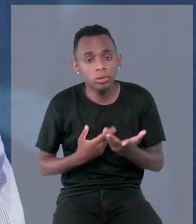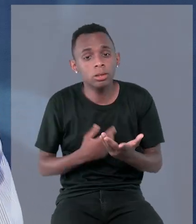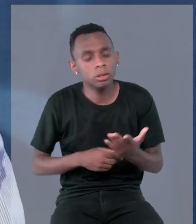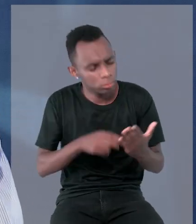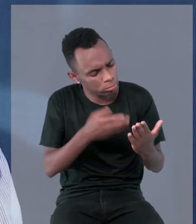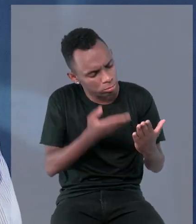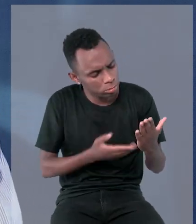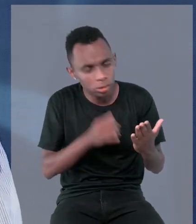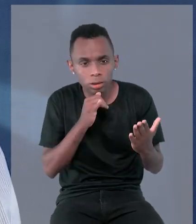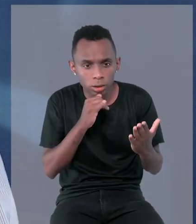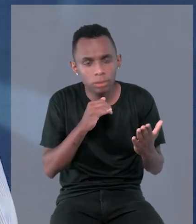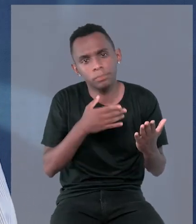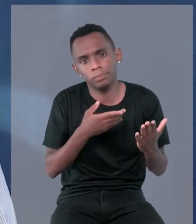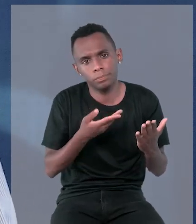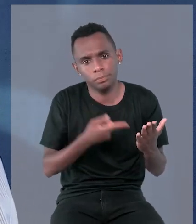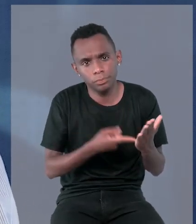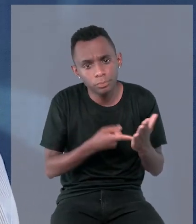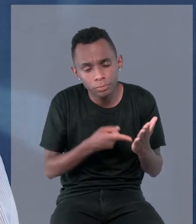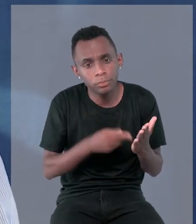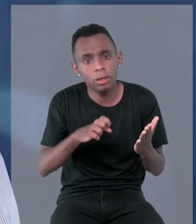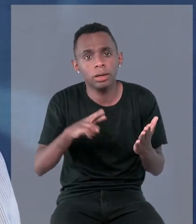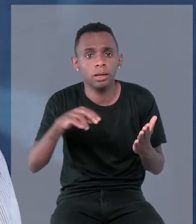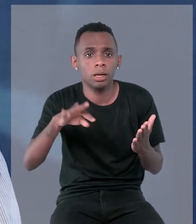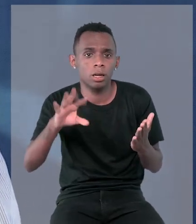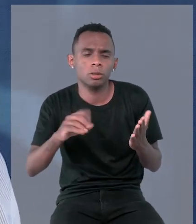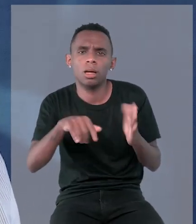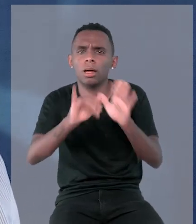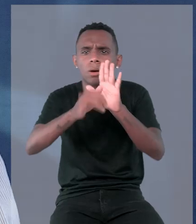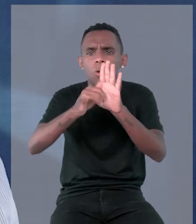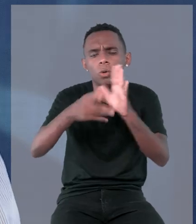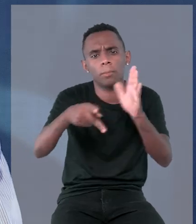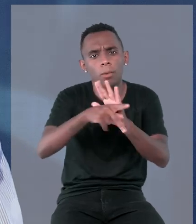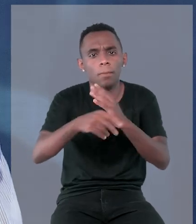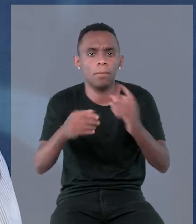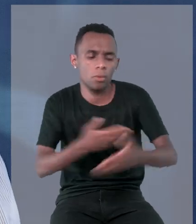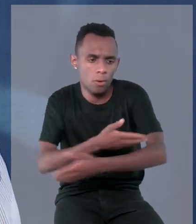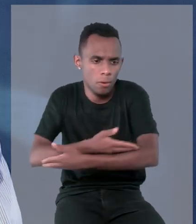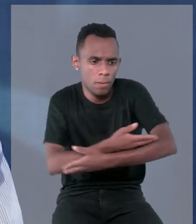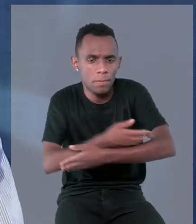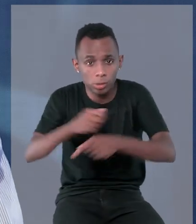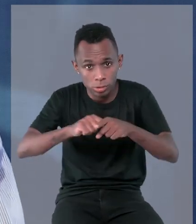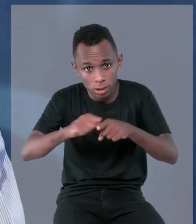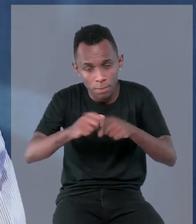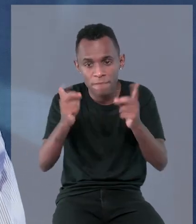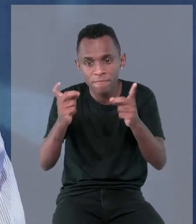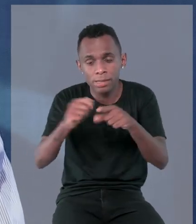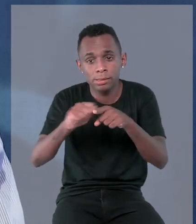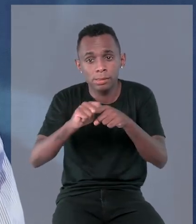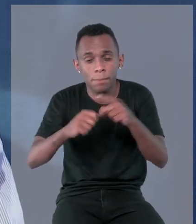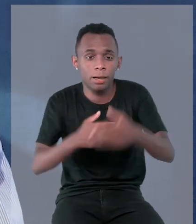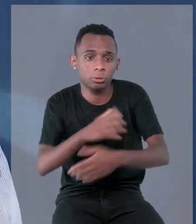Gifone, você pega, por exemplo, Ernest Hemingway, né? Aquele conto do bebê, do sapato, vende-se sapatos